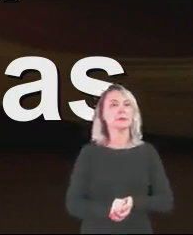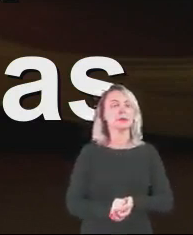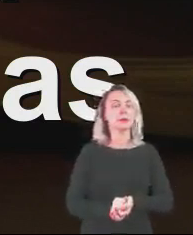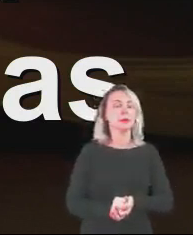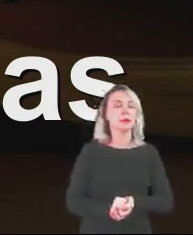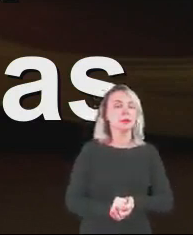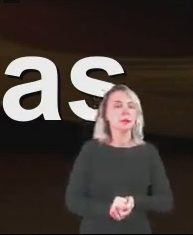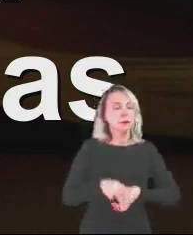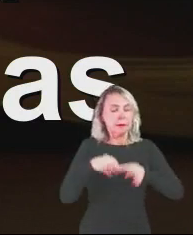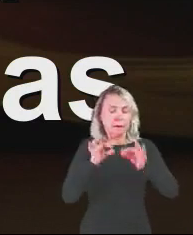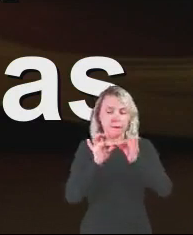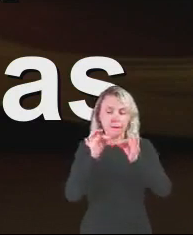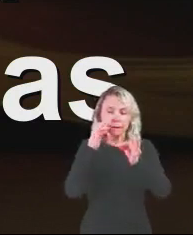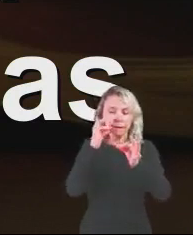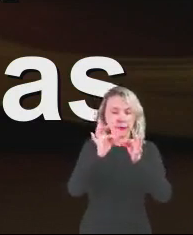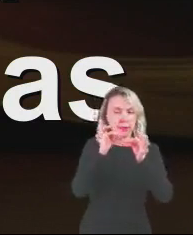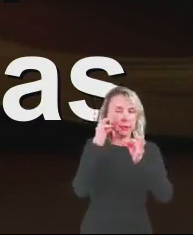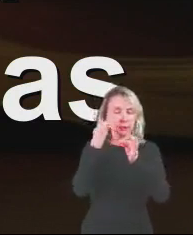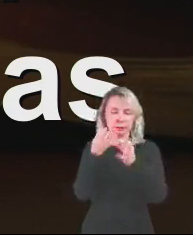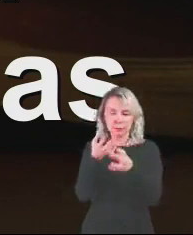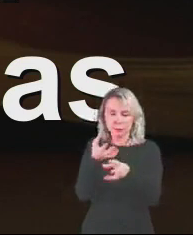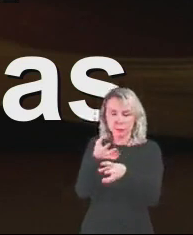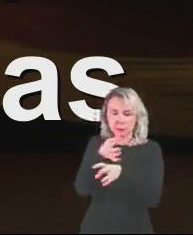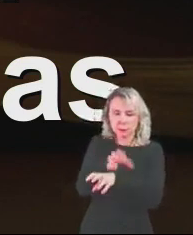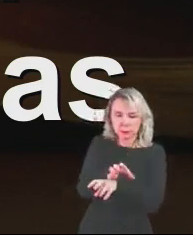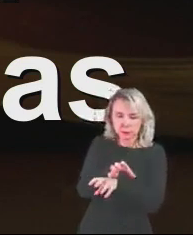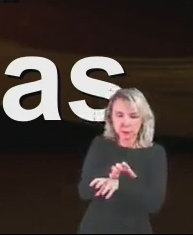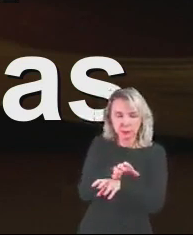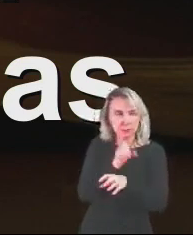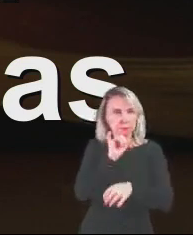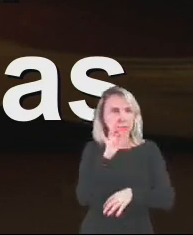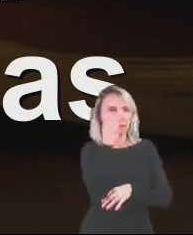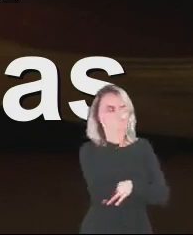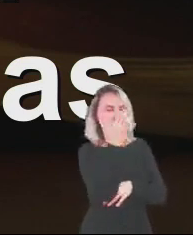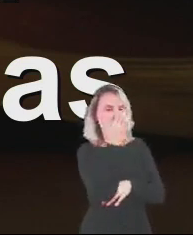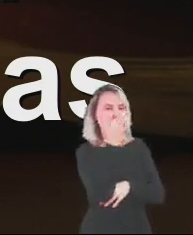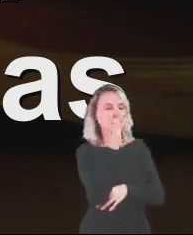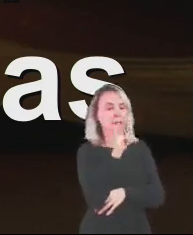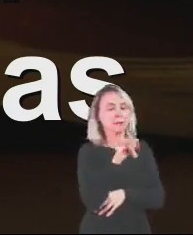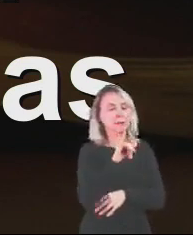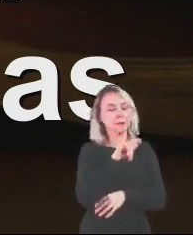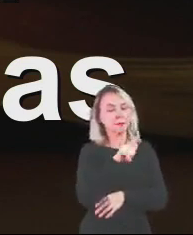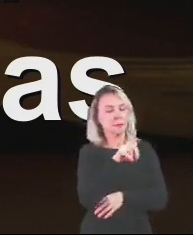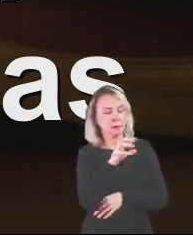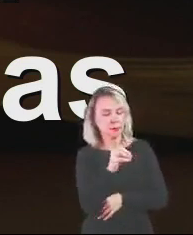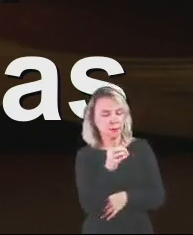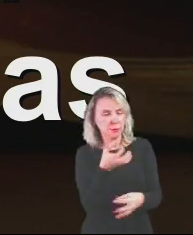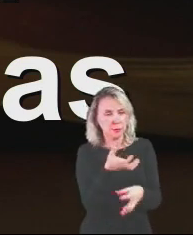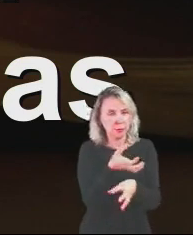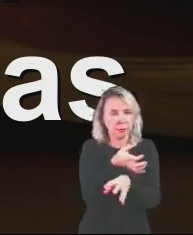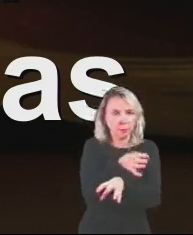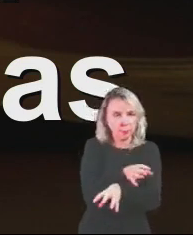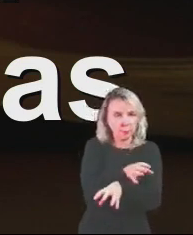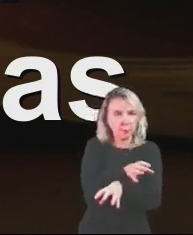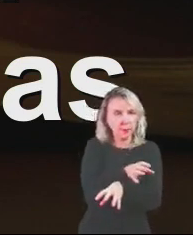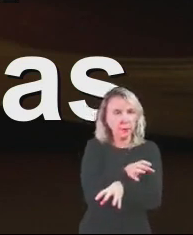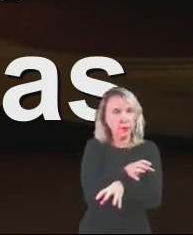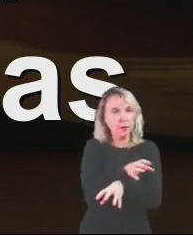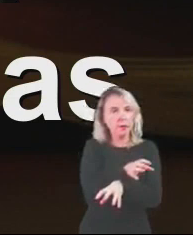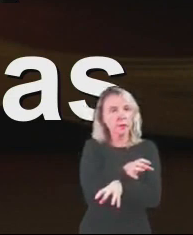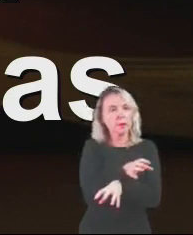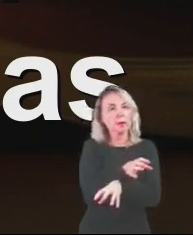secou, a figueira se murchou, a romeira também, e a palmeira